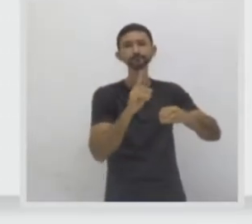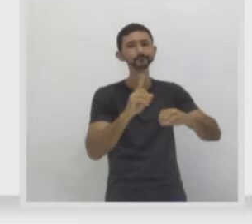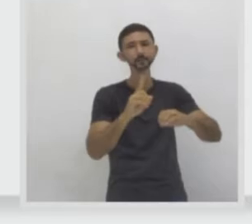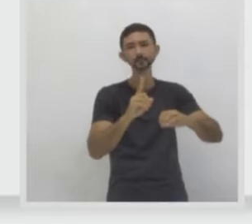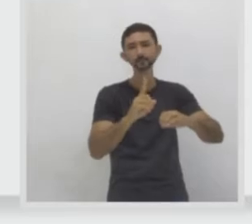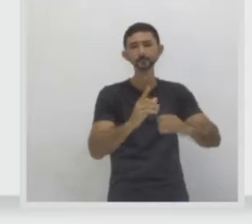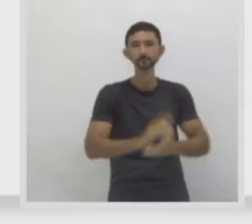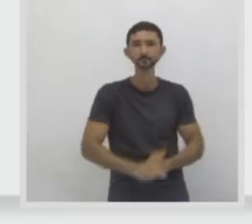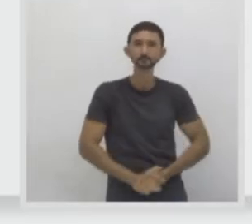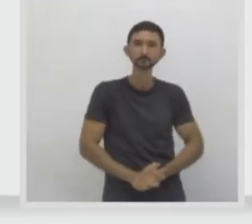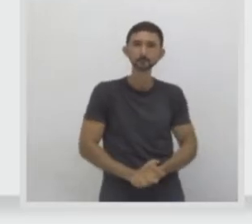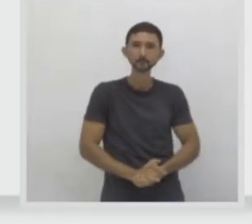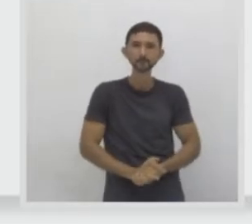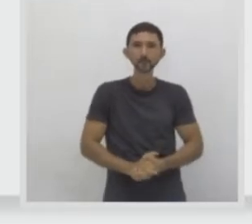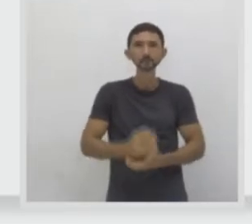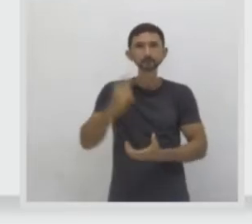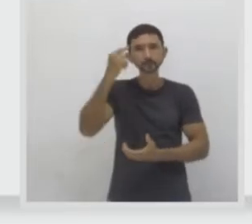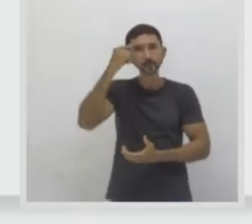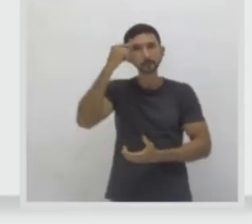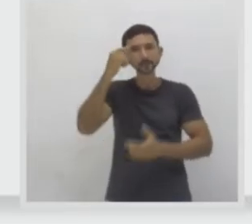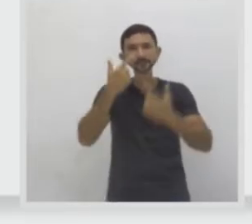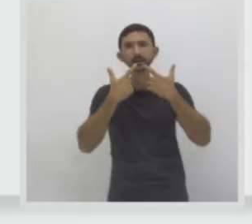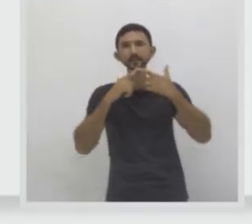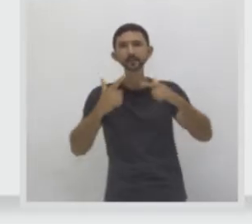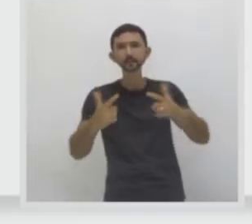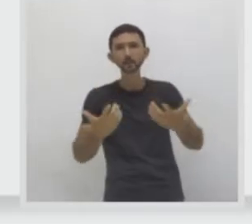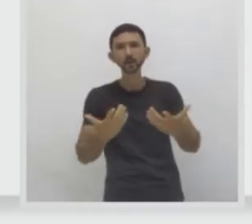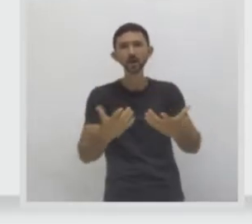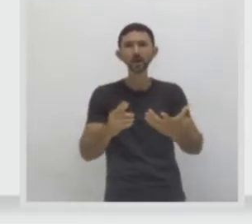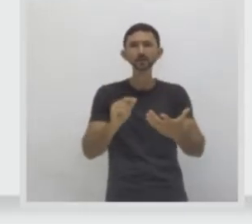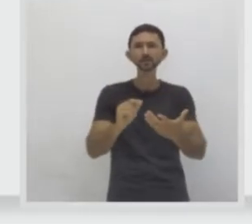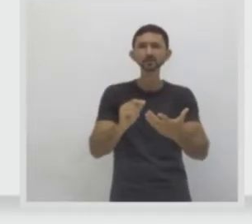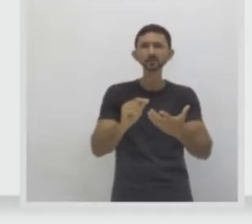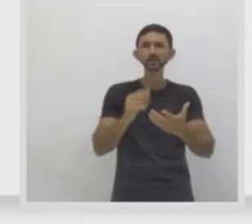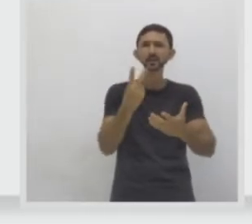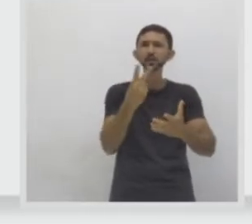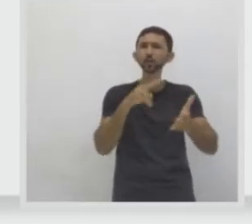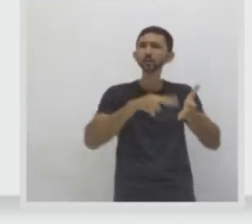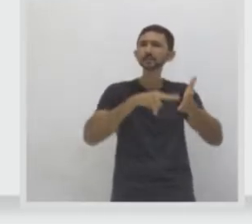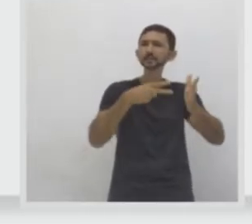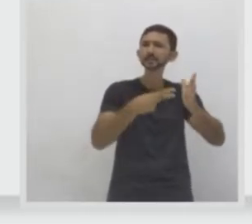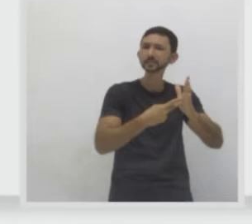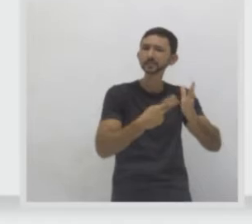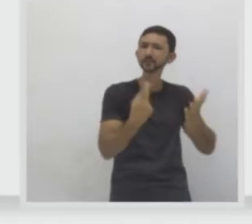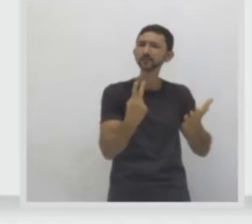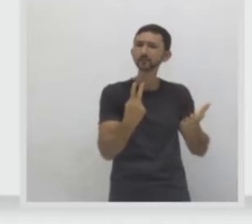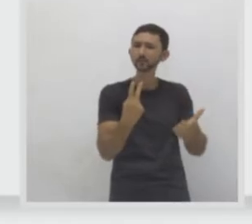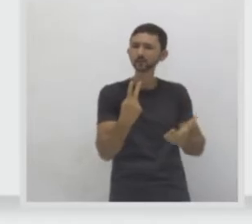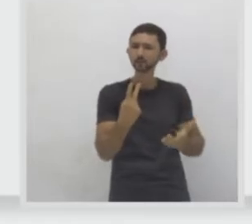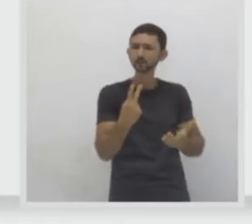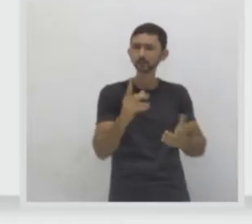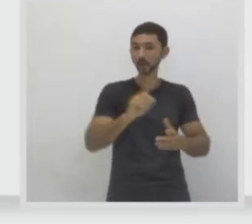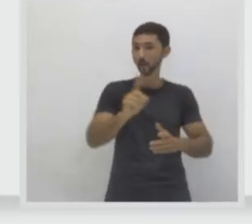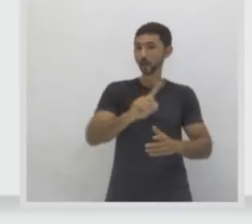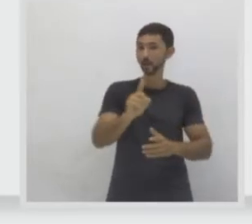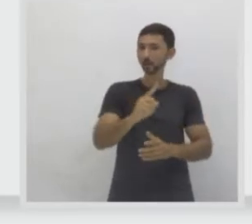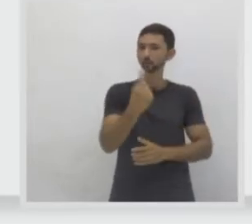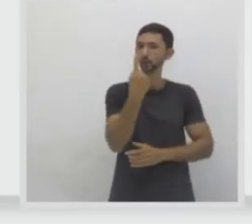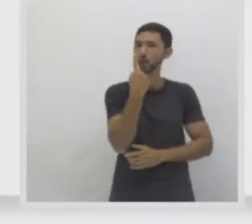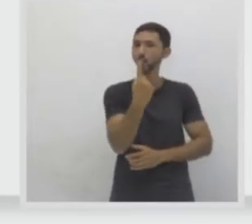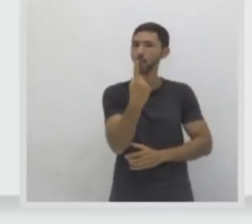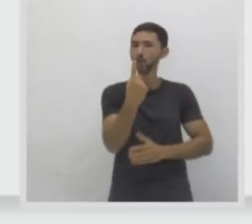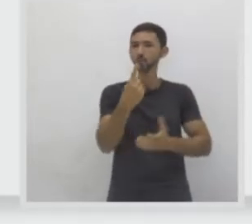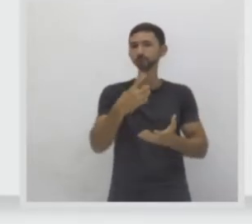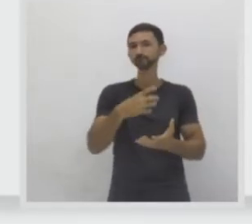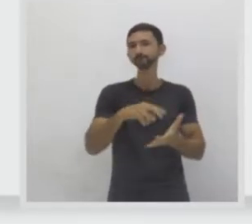Vamos começar a pensar nessa linguagem? Existe duplo sentido? Não. Como é que está estruturada essa